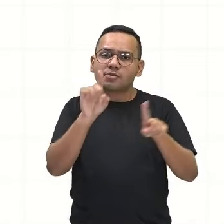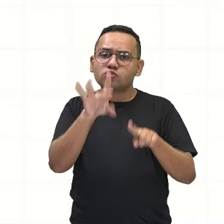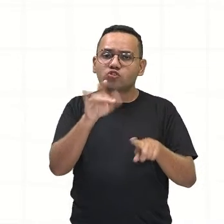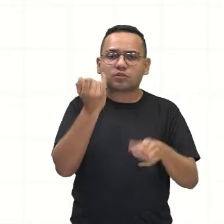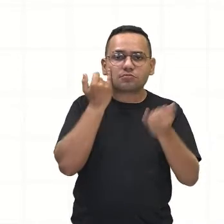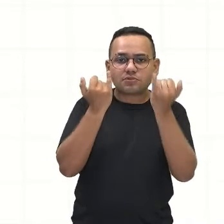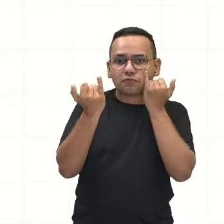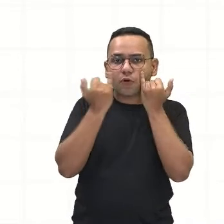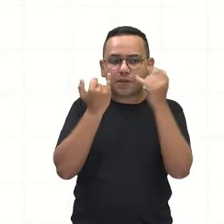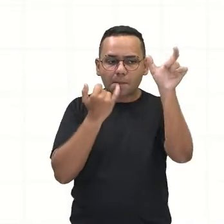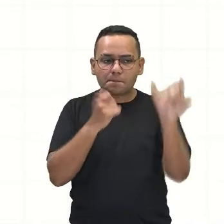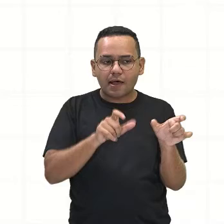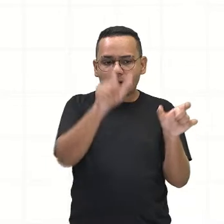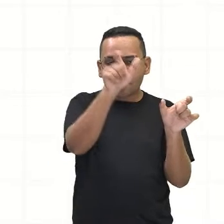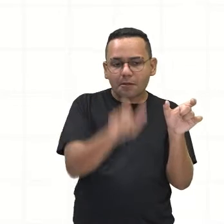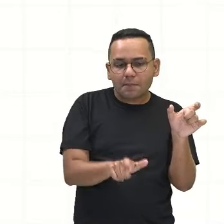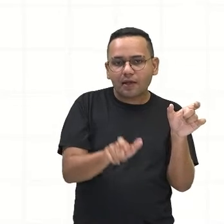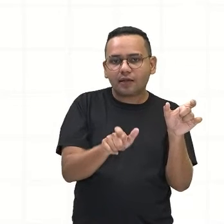né?